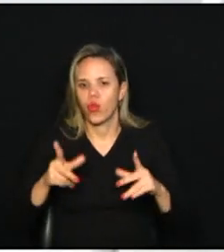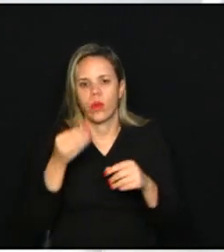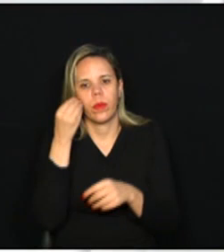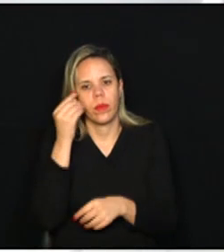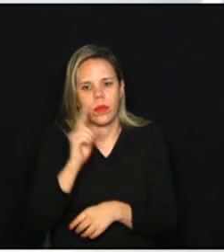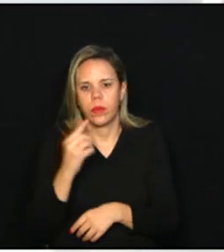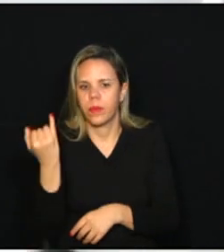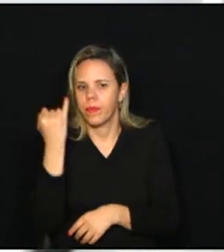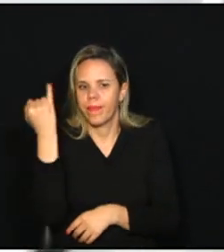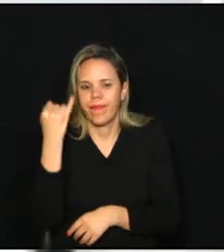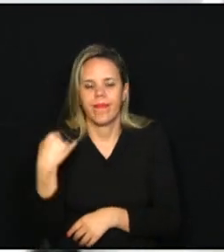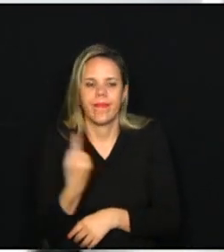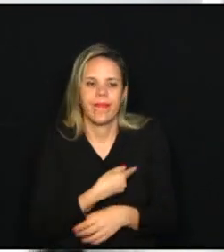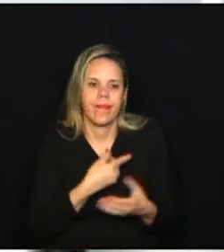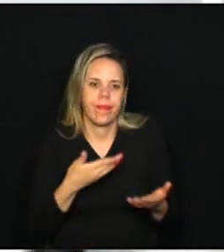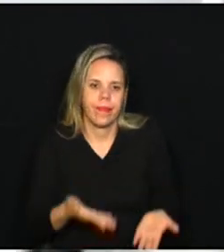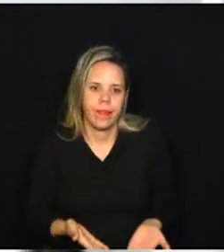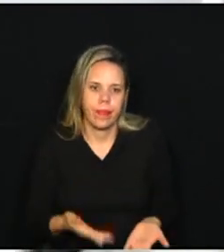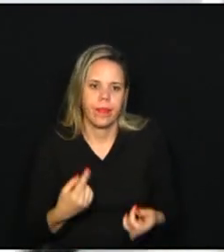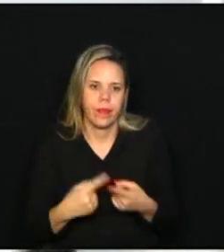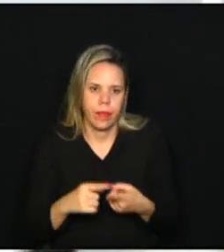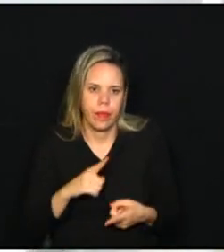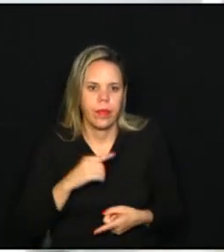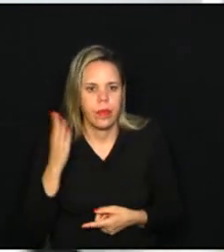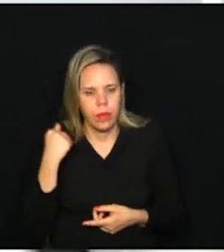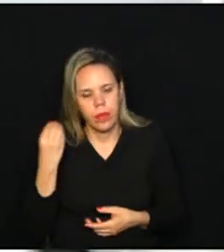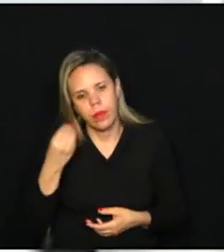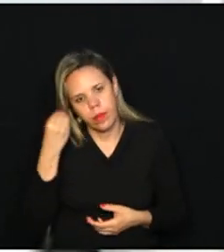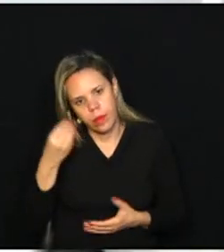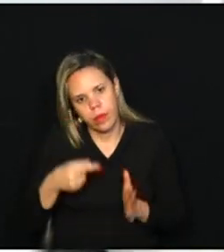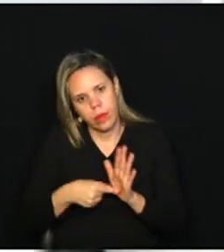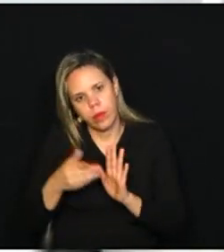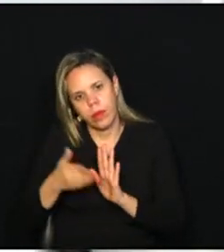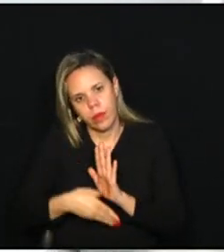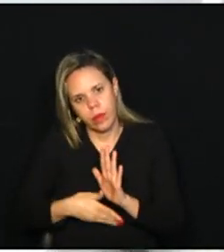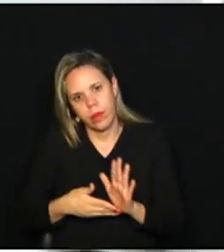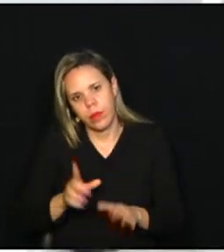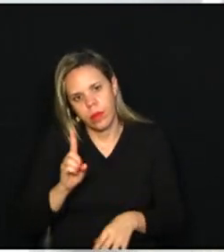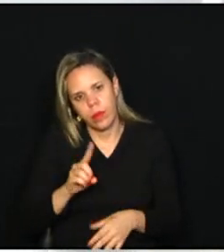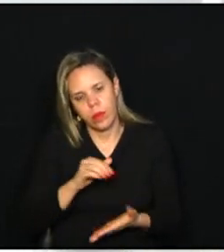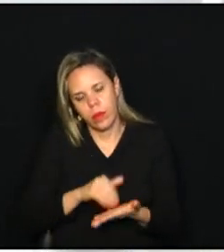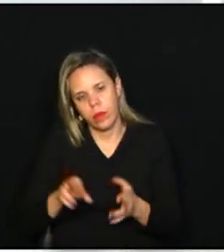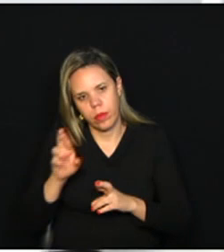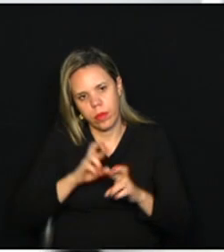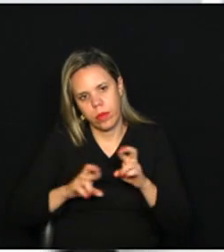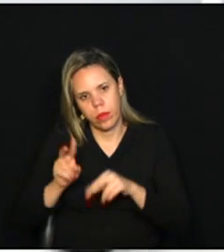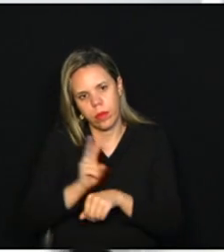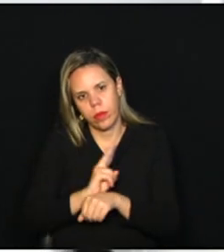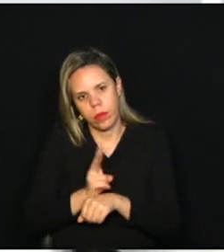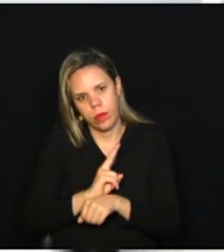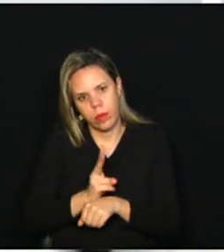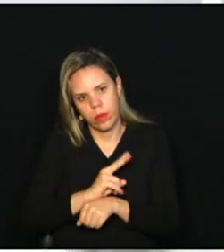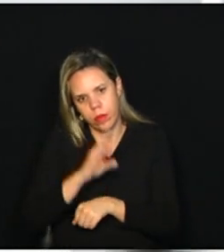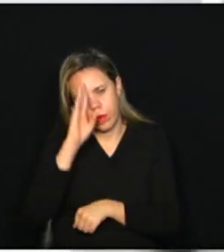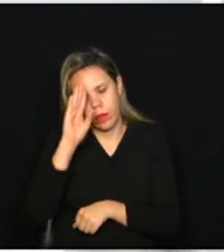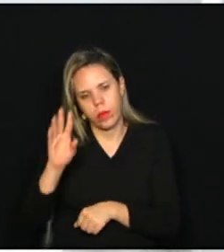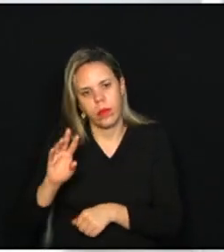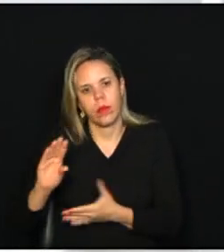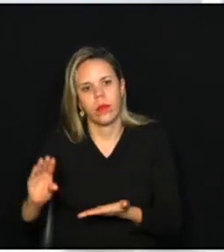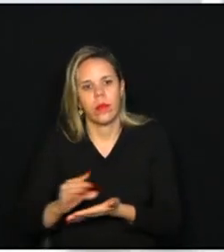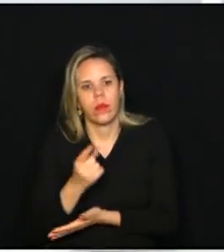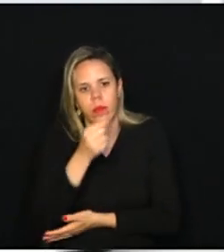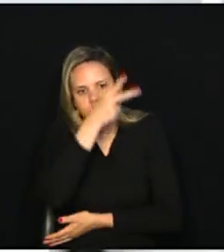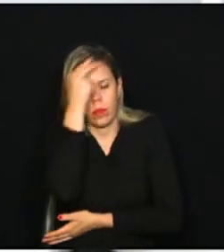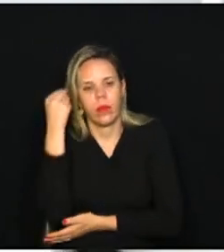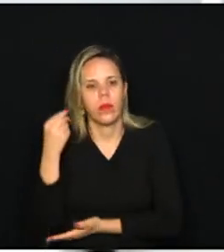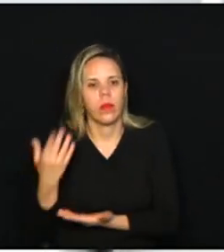mais importante, porque eu tenho como, assim, diretora da vigilância, que tenho que priorizar o recurso público, eu tenho que